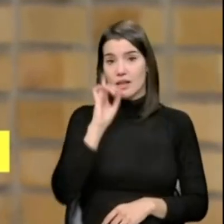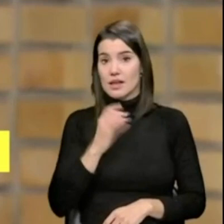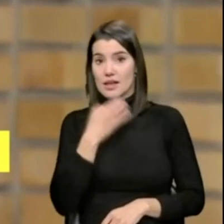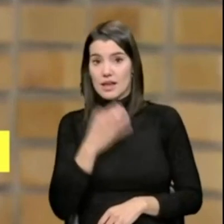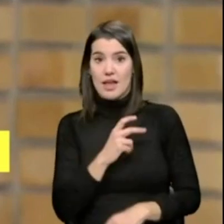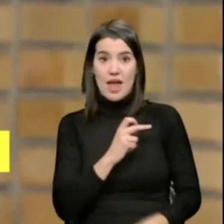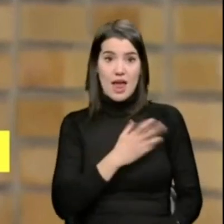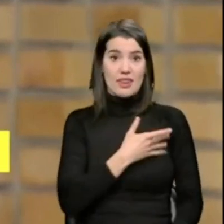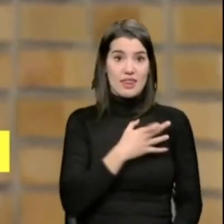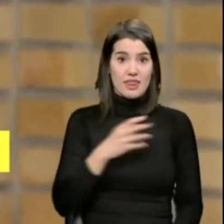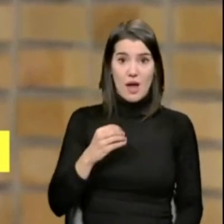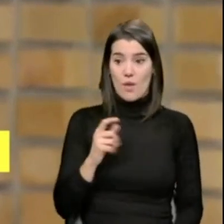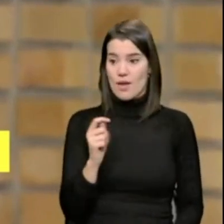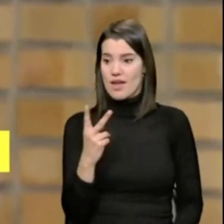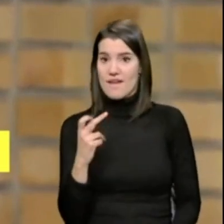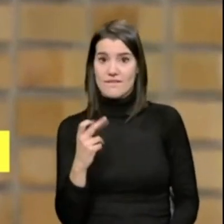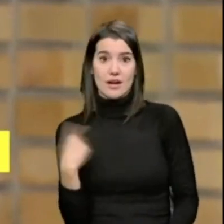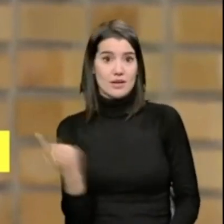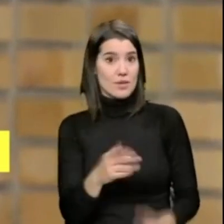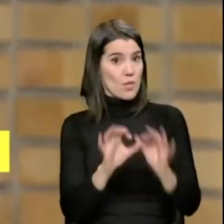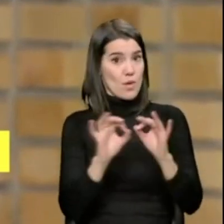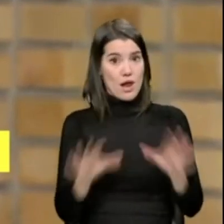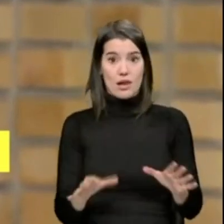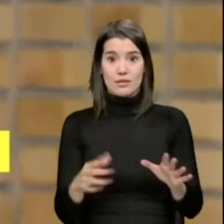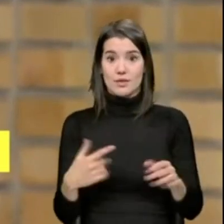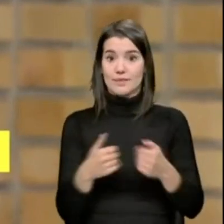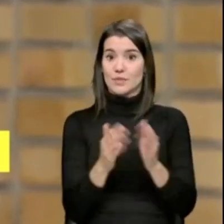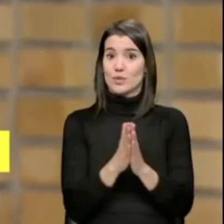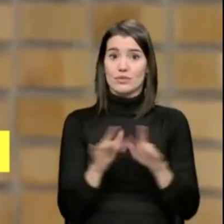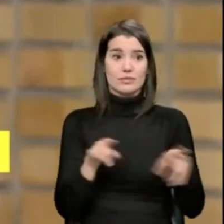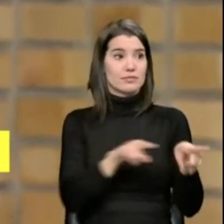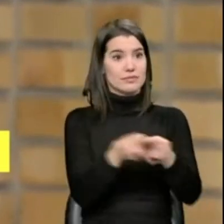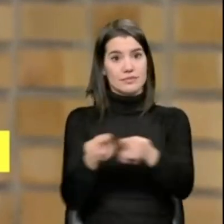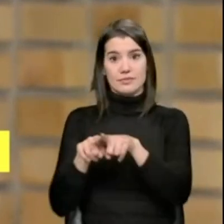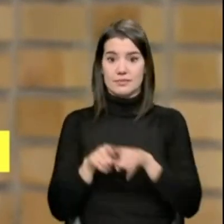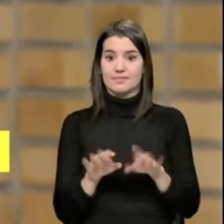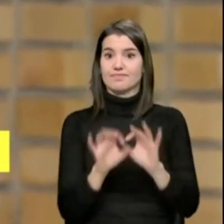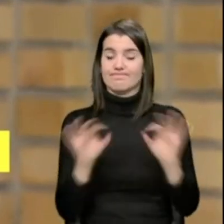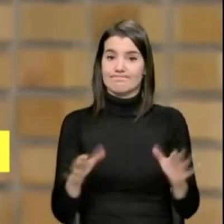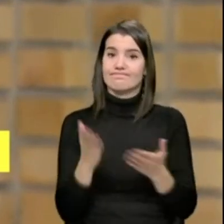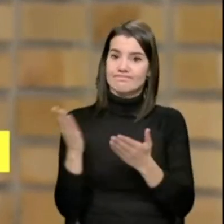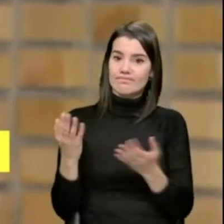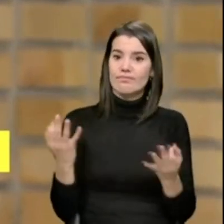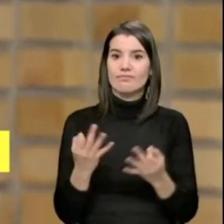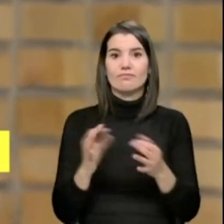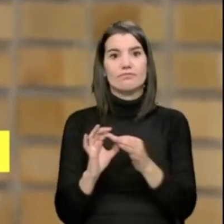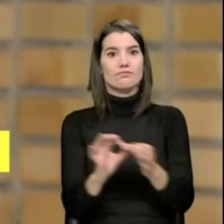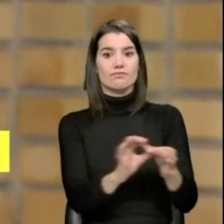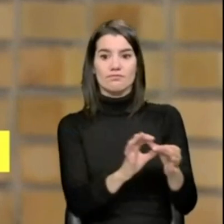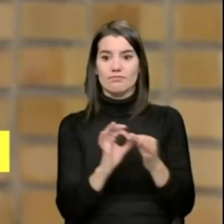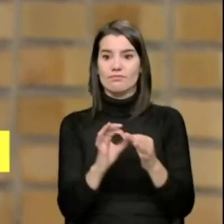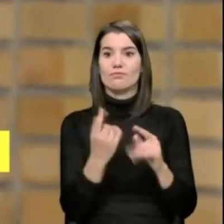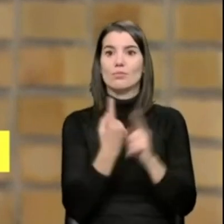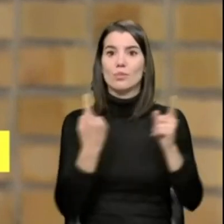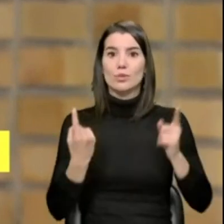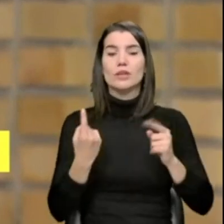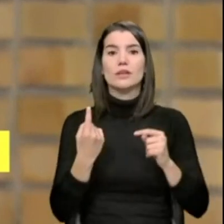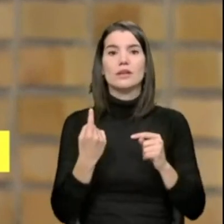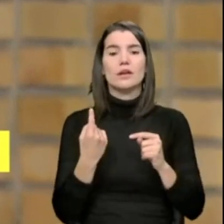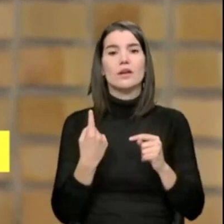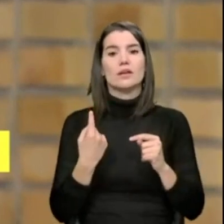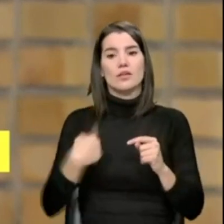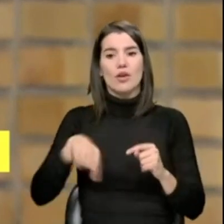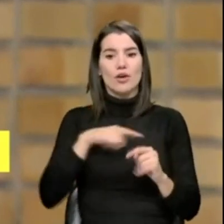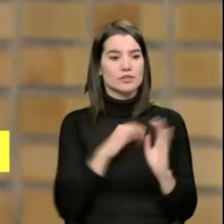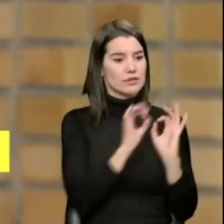acordo. E, portanto, somos todos irmãos, e é isso que realmente nos une. É o tomar conta